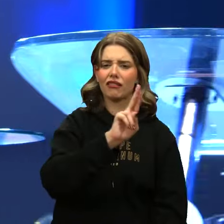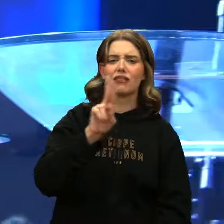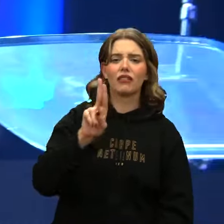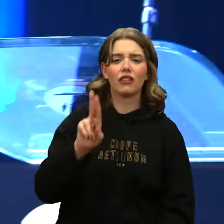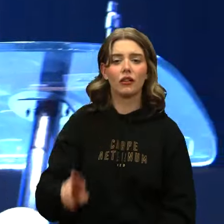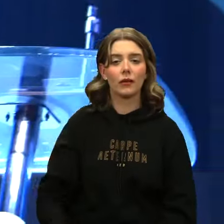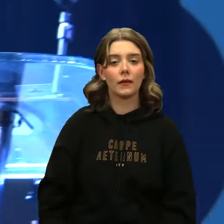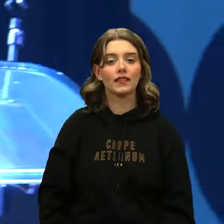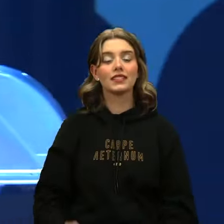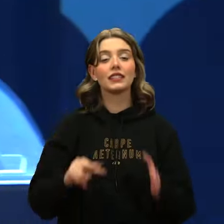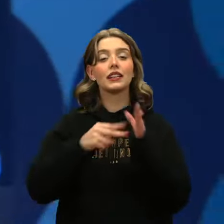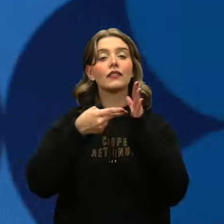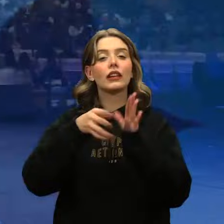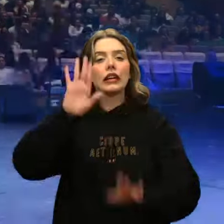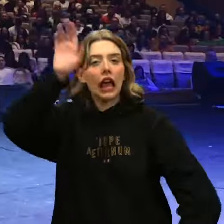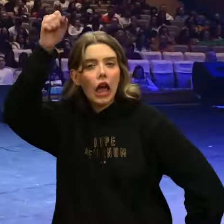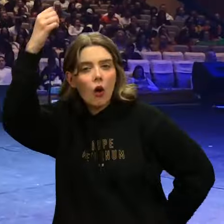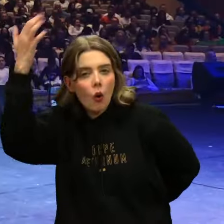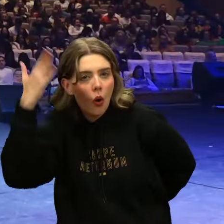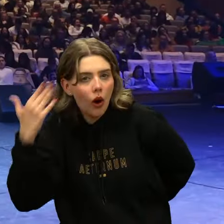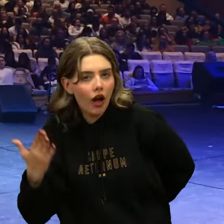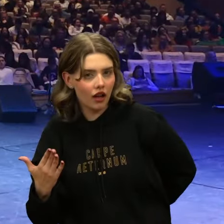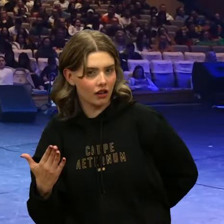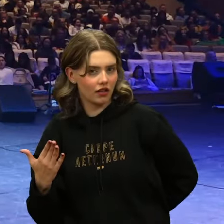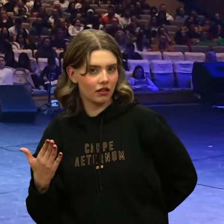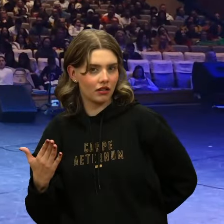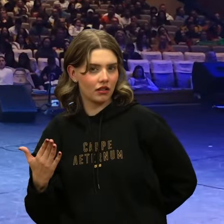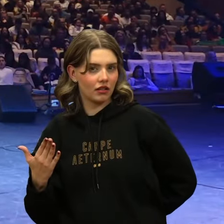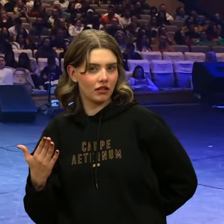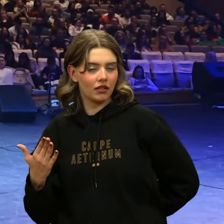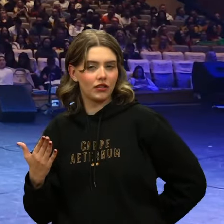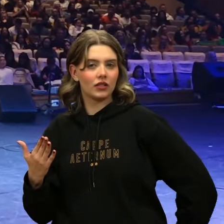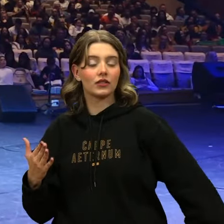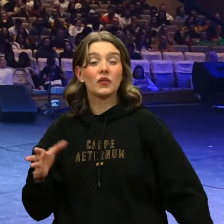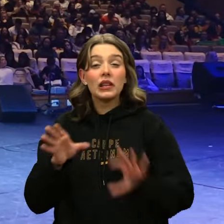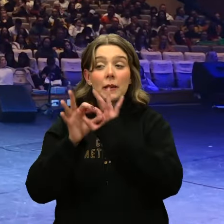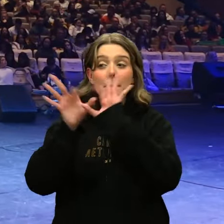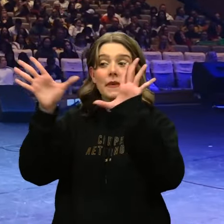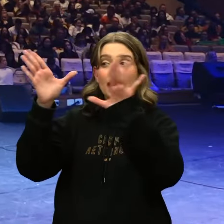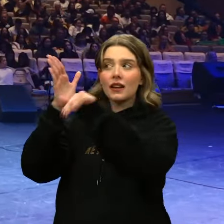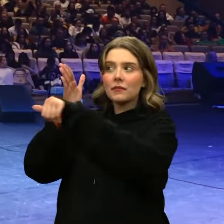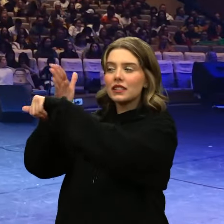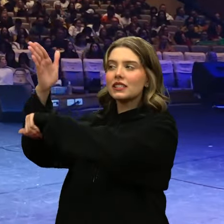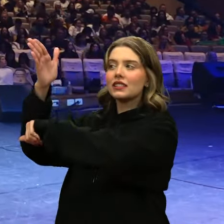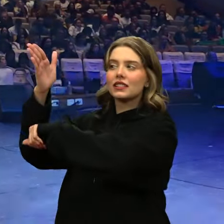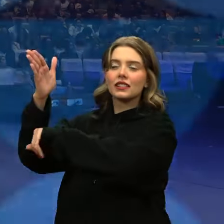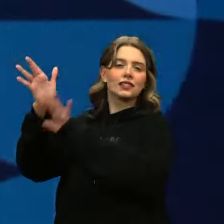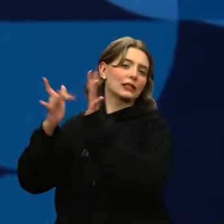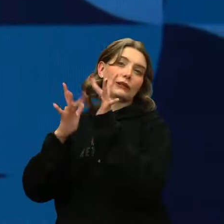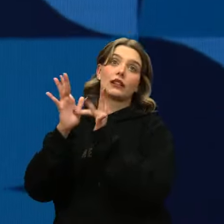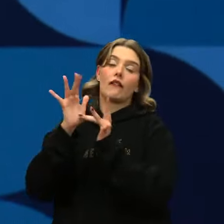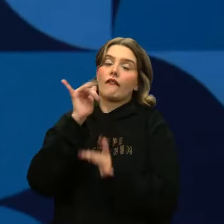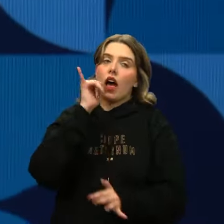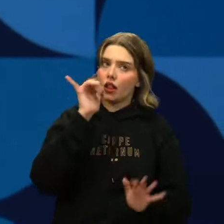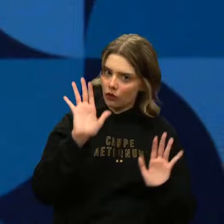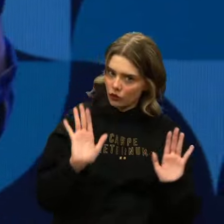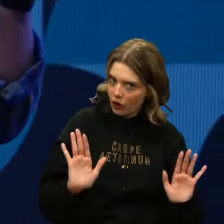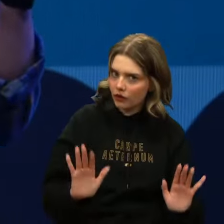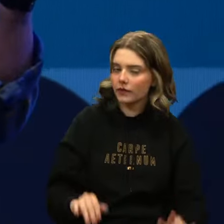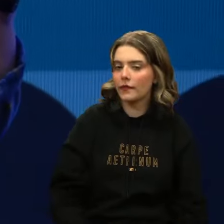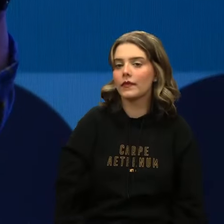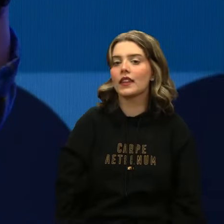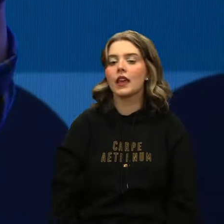símbolo de honra. É um símbolo de acesso. Jesus basicamente está dizendo o seguinte: